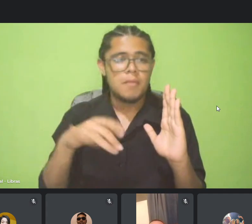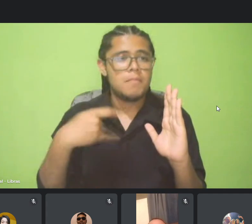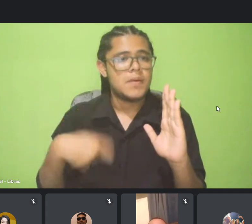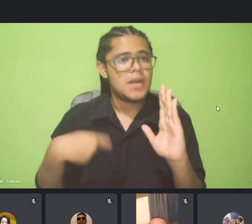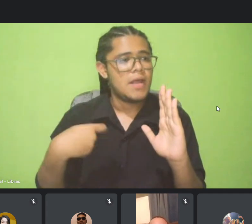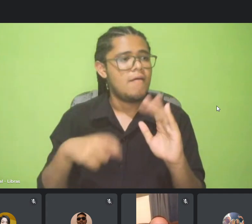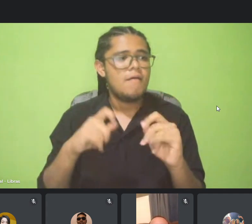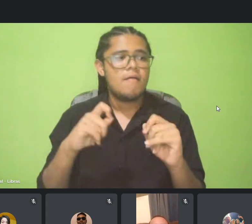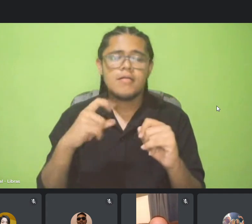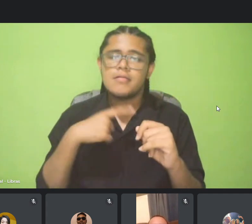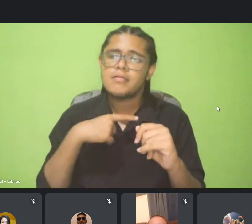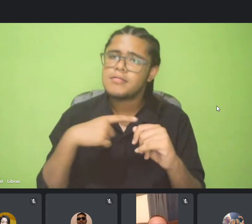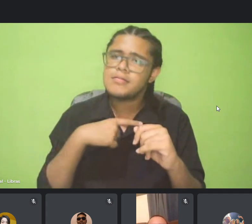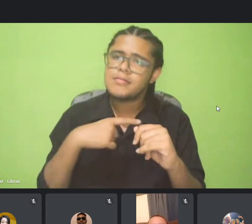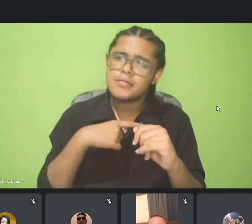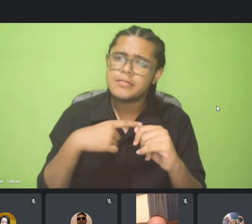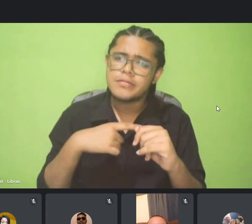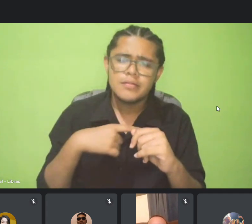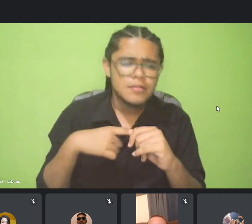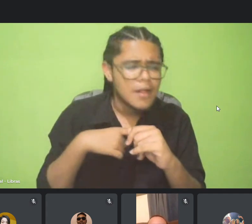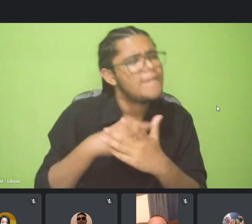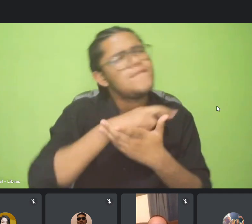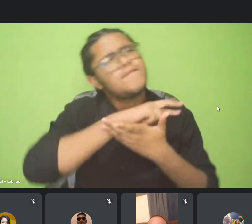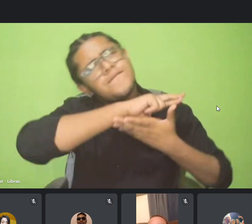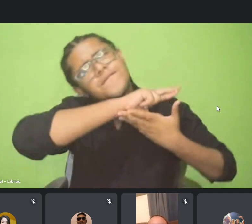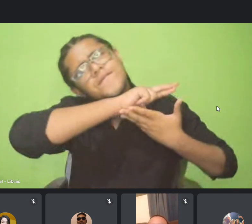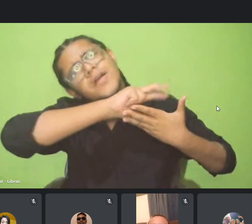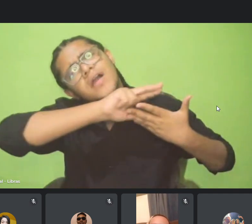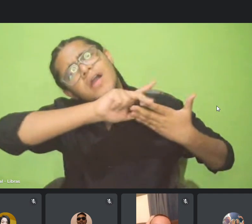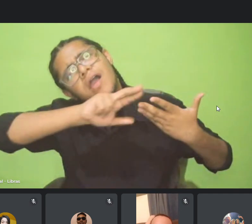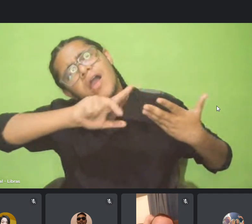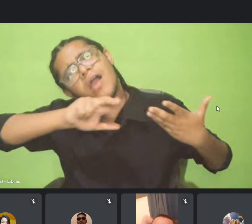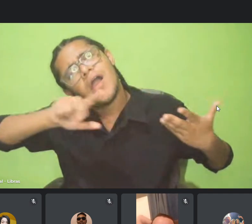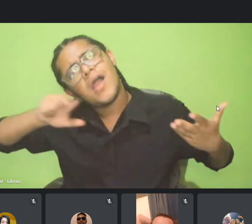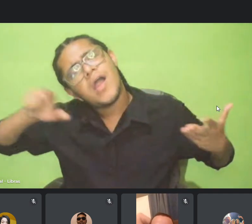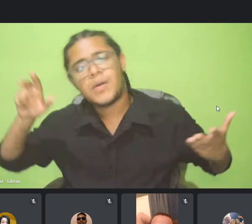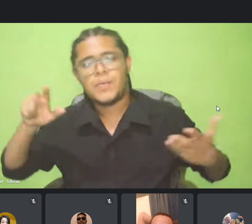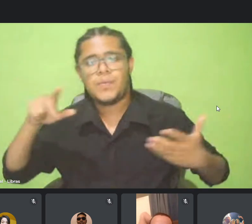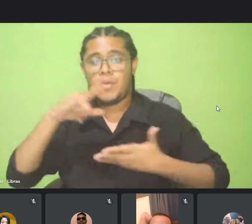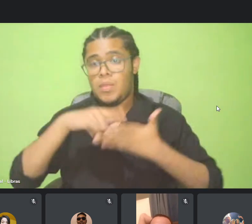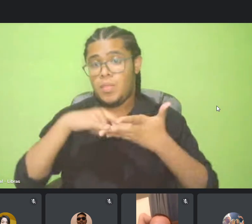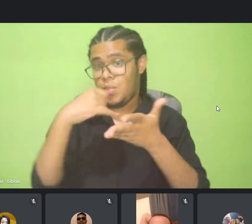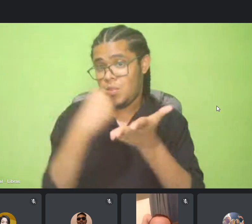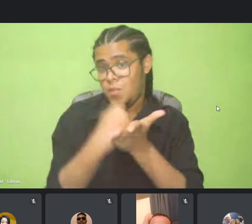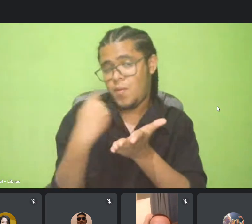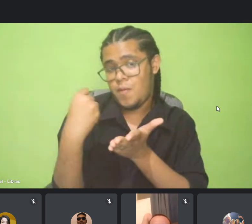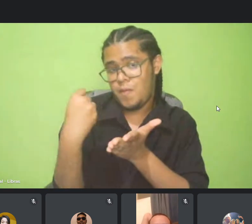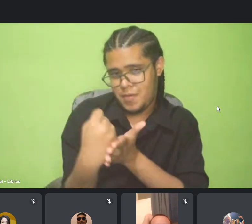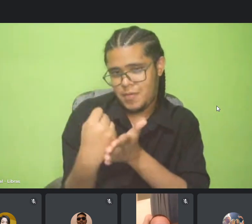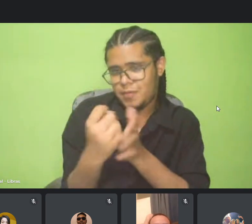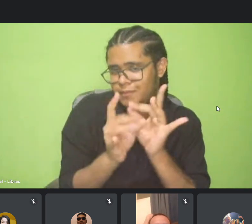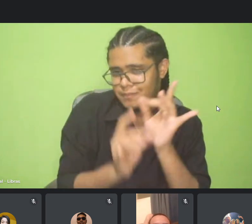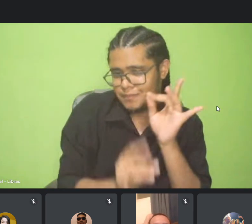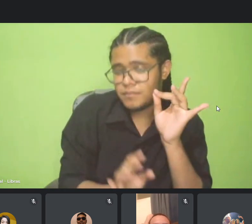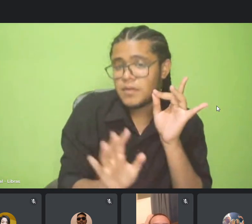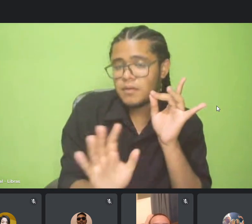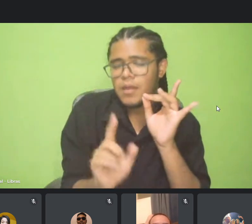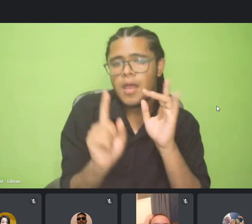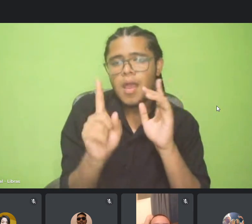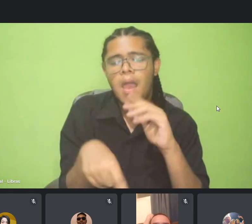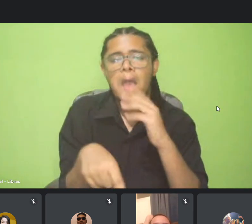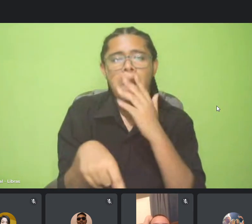município, federal, estadual, para a inscrição. A Paula Gustavo, ela não exige isso na inscrição,